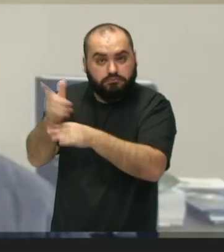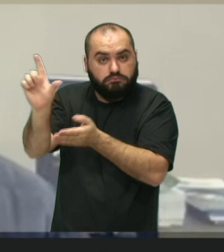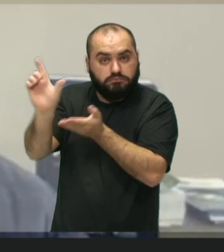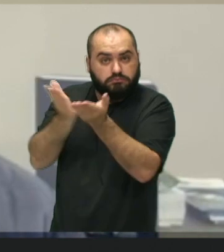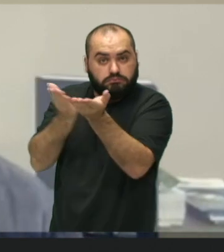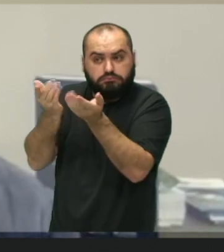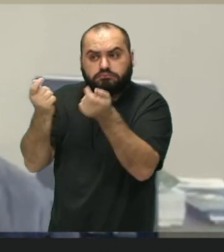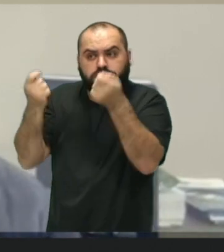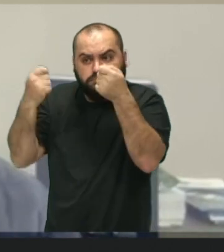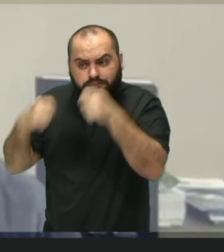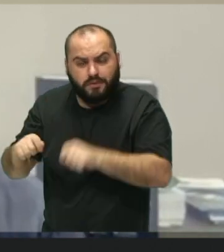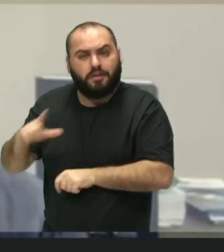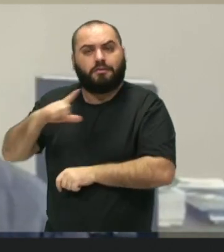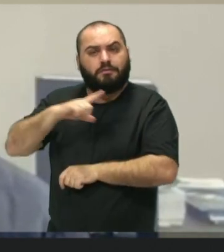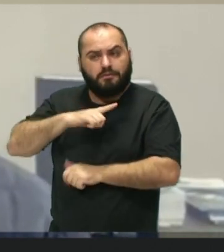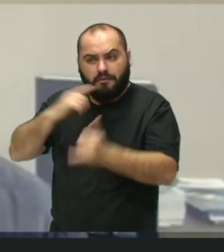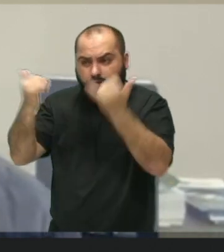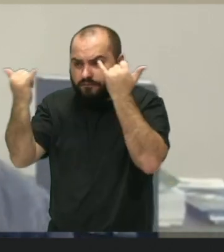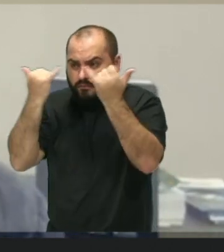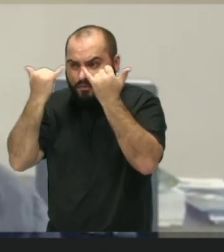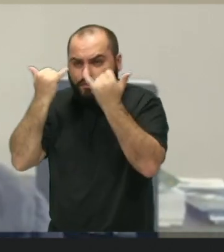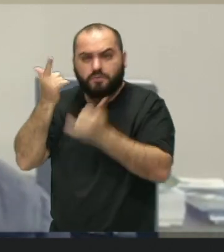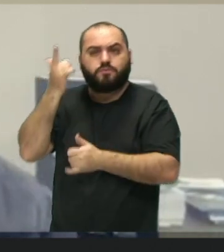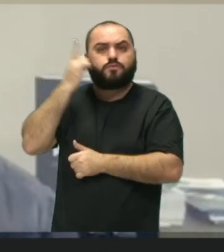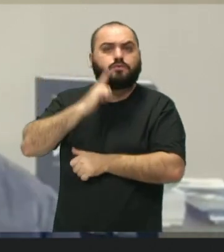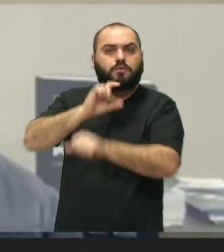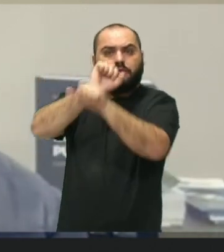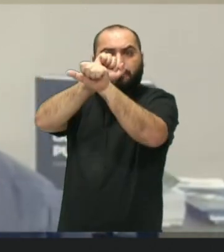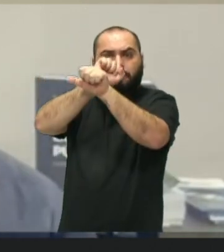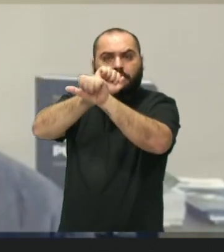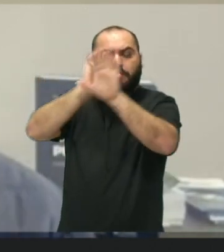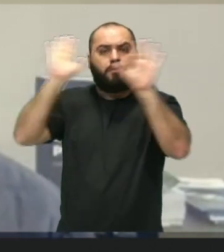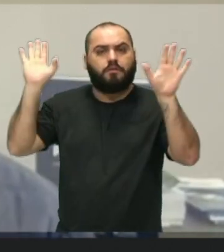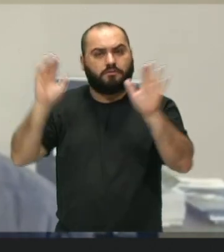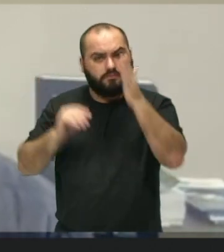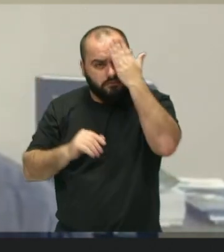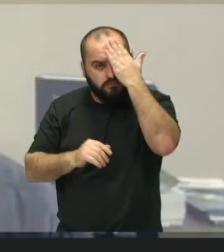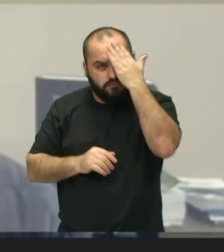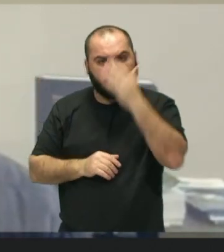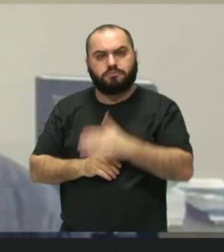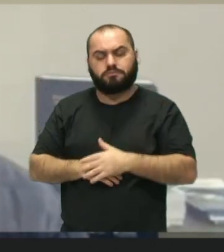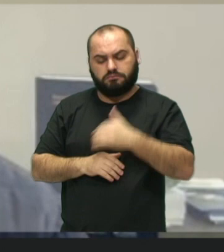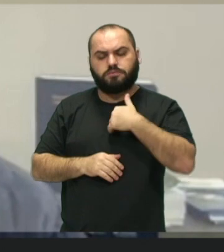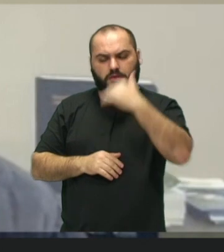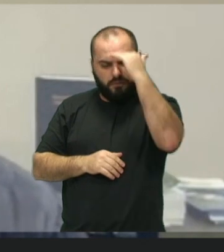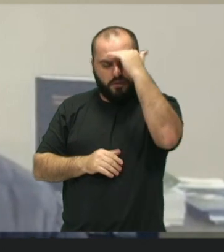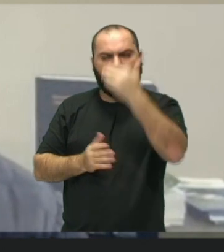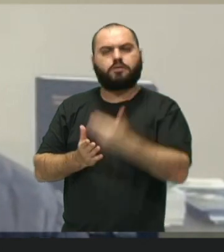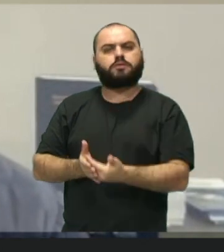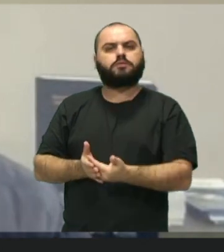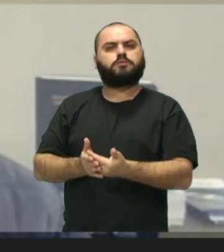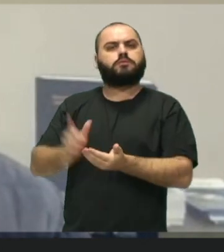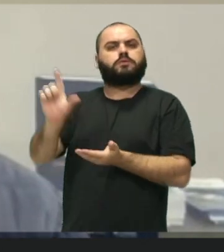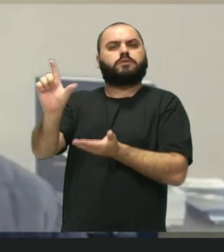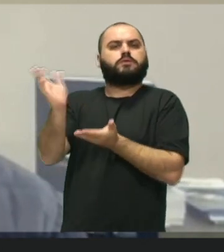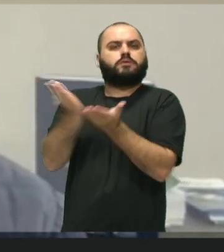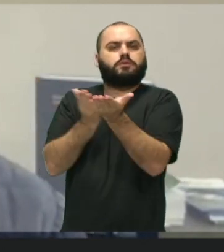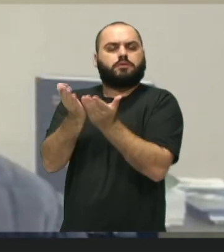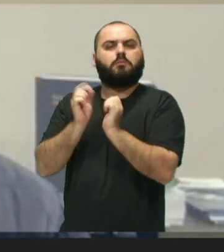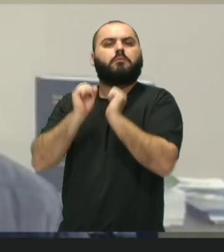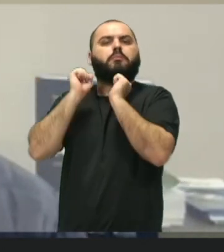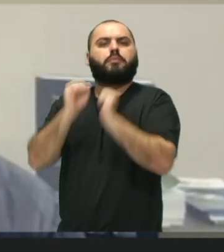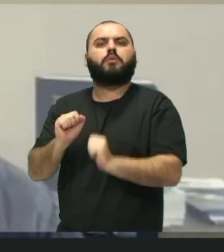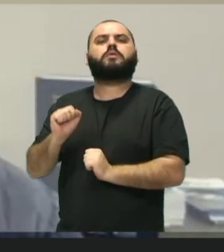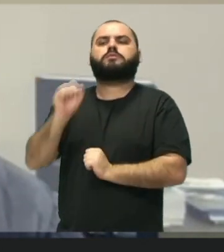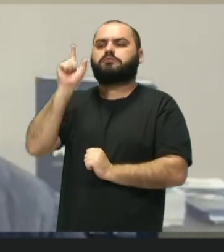precisa ter essas informações para que ele possa dar os seus primeiros passos e, sem sombra de dúvidas, eu acredito que a licitação ela pode se tornar o principal